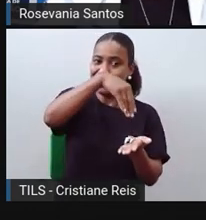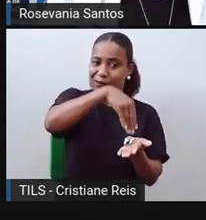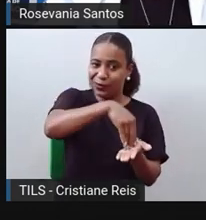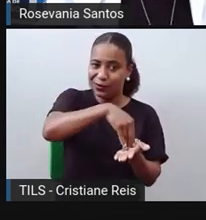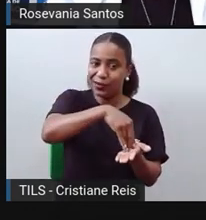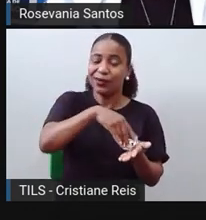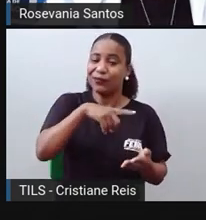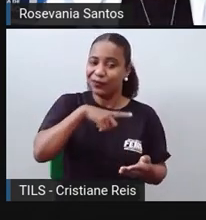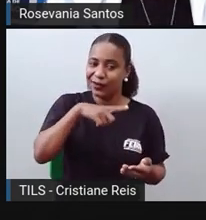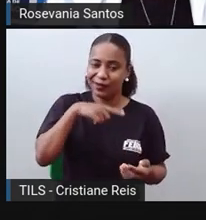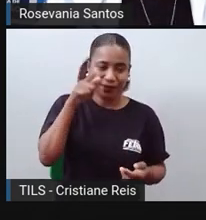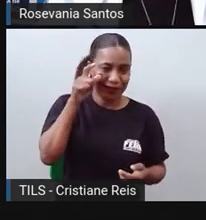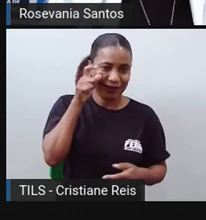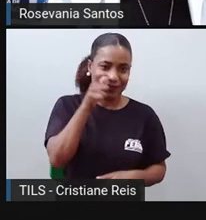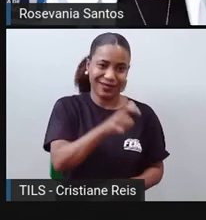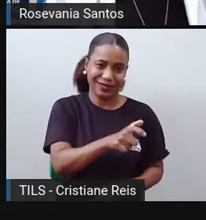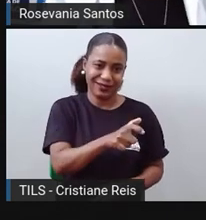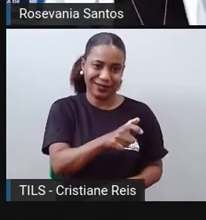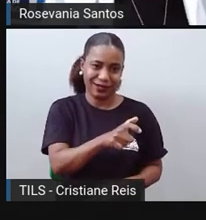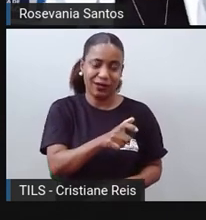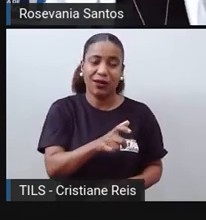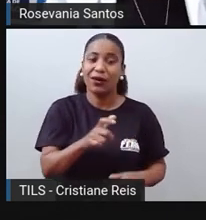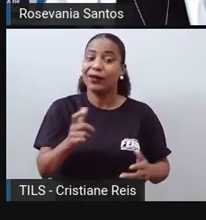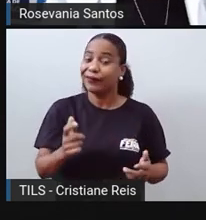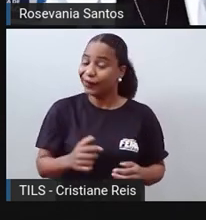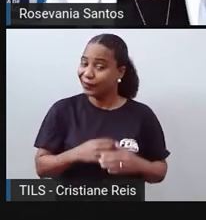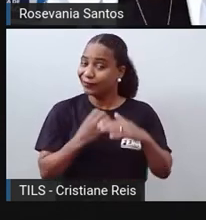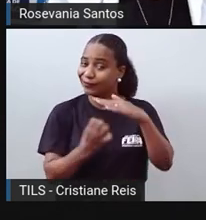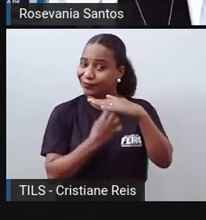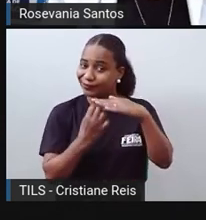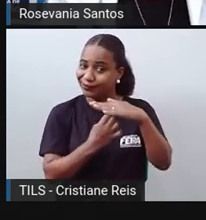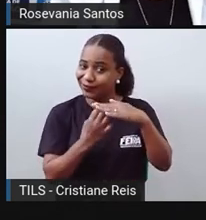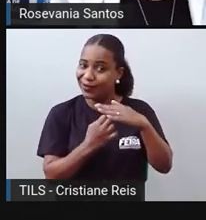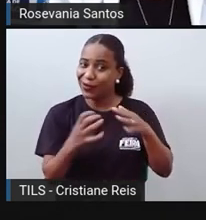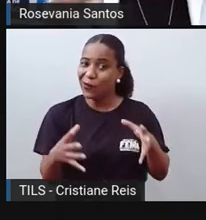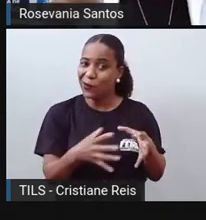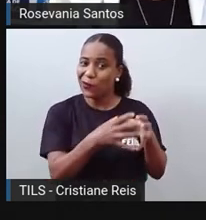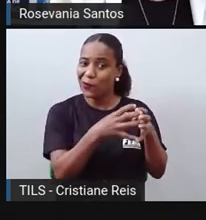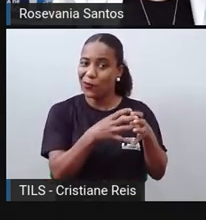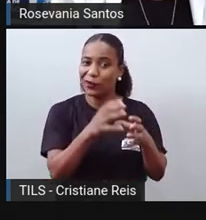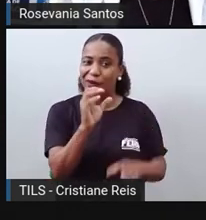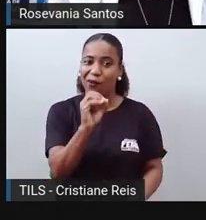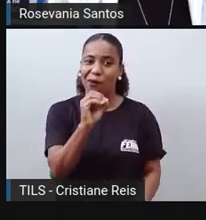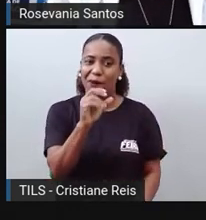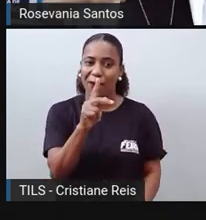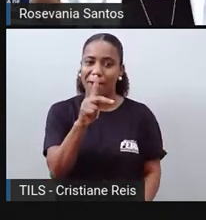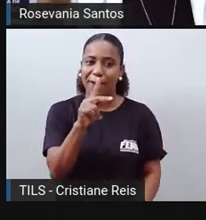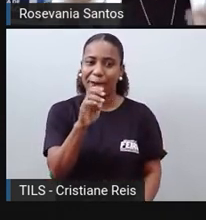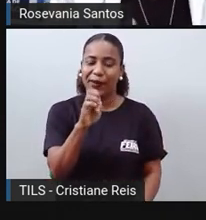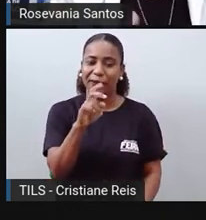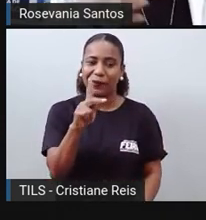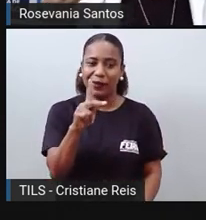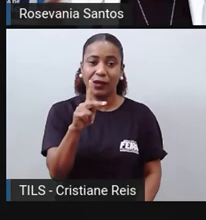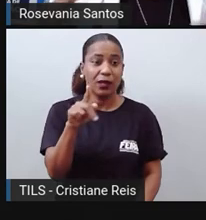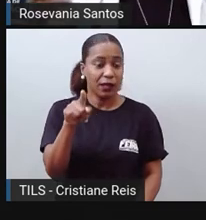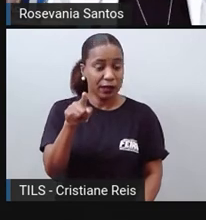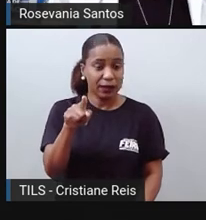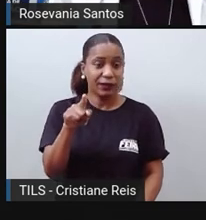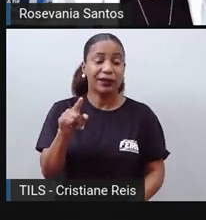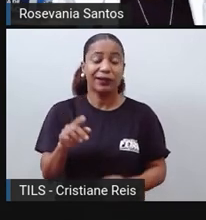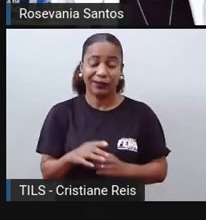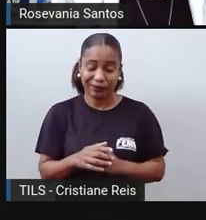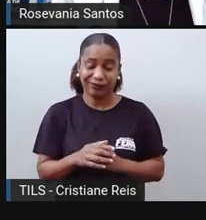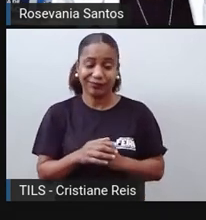OPEP, tem uma grande importância geopolítica, porque são eles que ditam, né, toda a regra